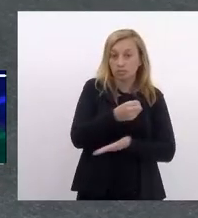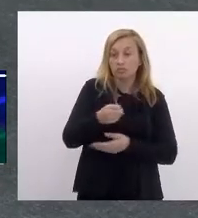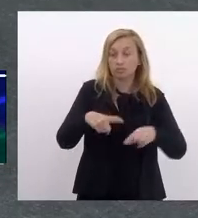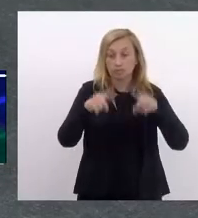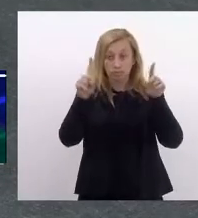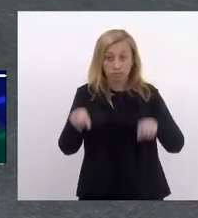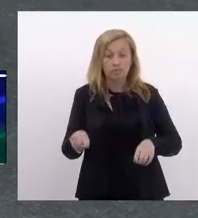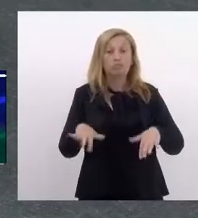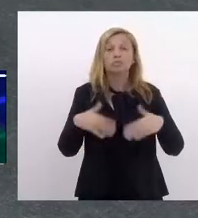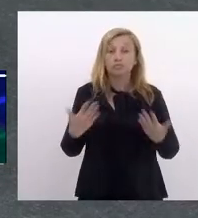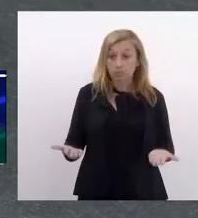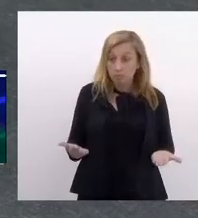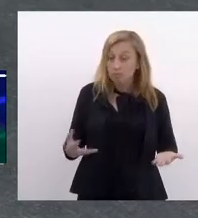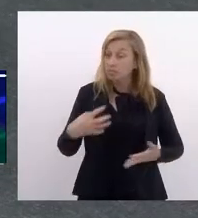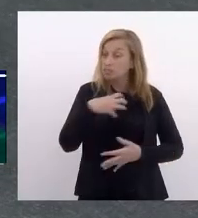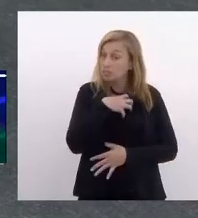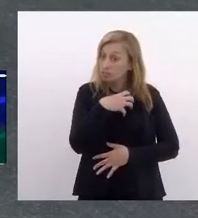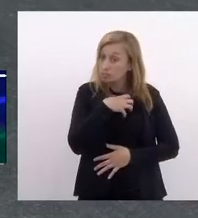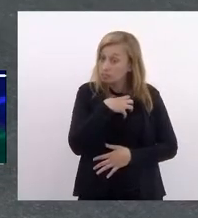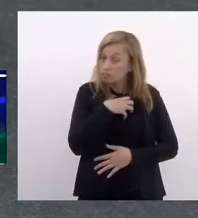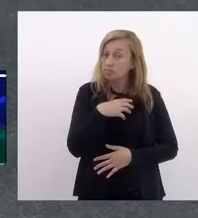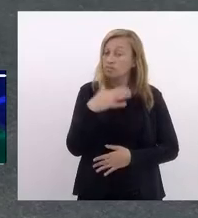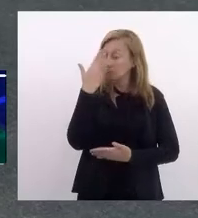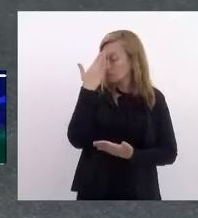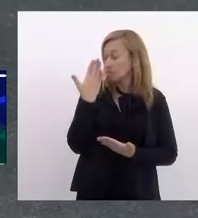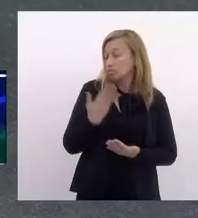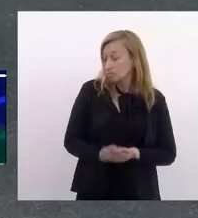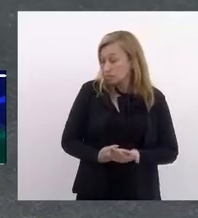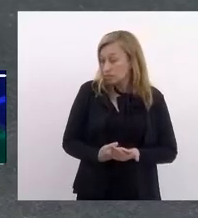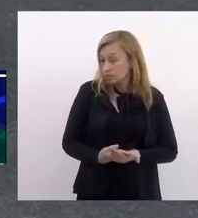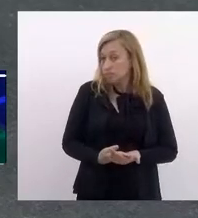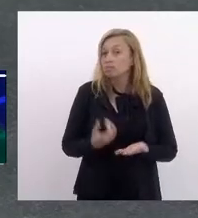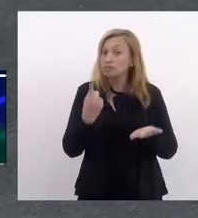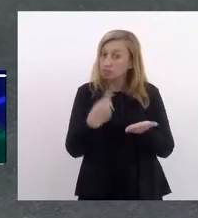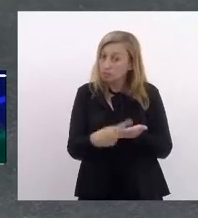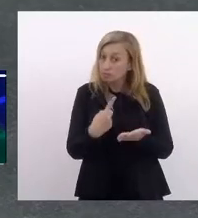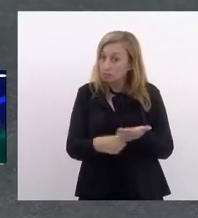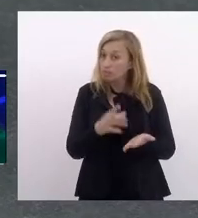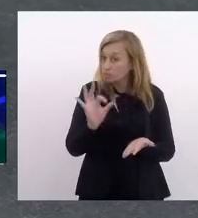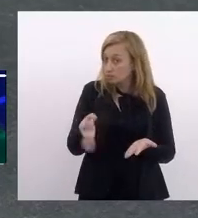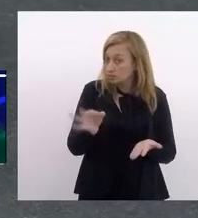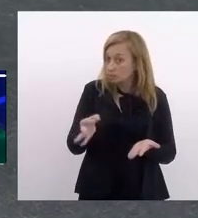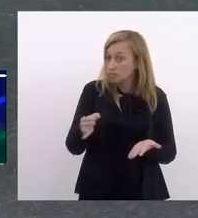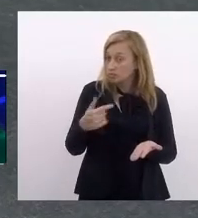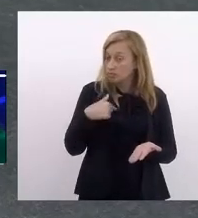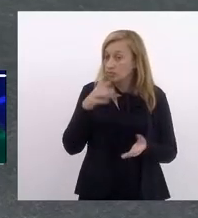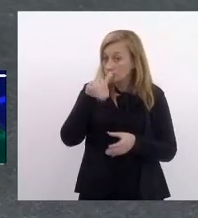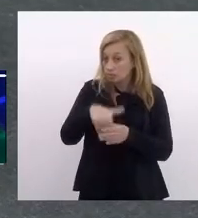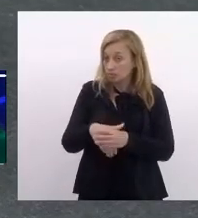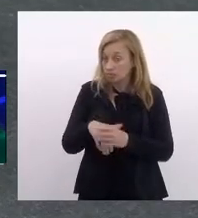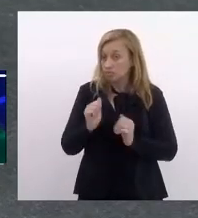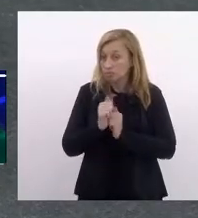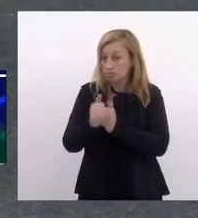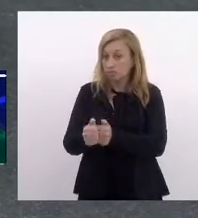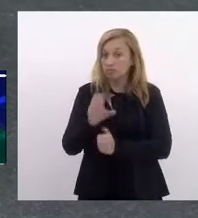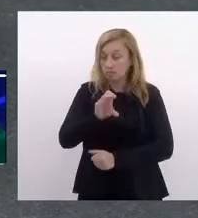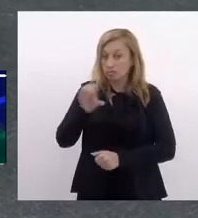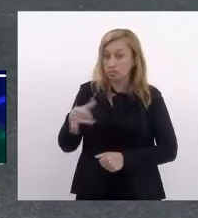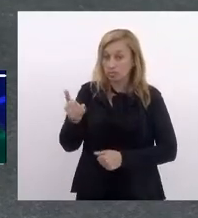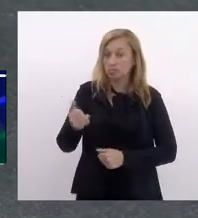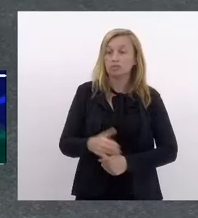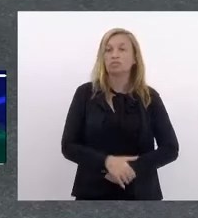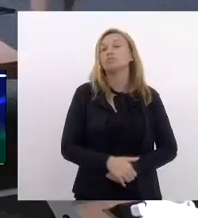servidores. Então, nesse sentido, crendo aí no acordo firmado, eu vou votar acompanhando o parecer da